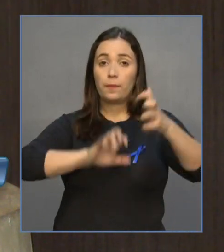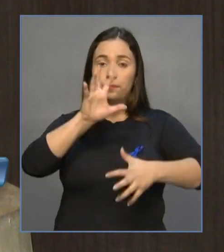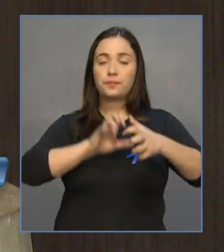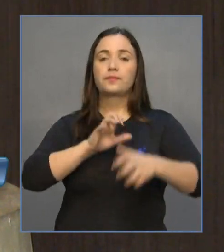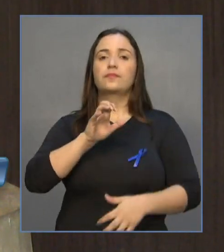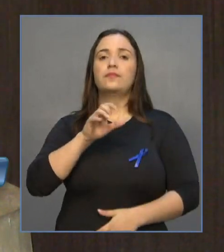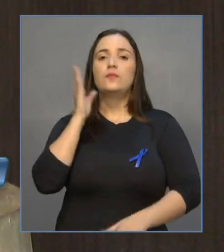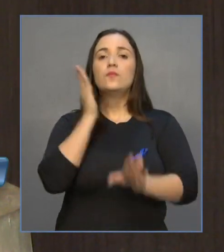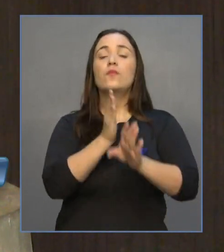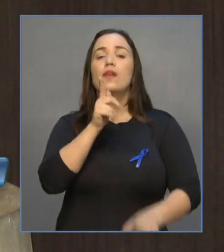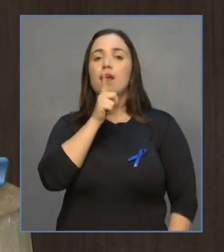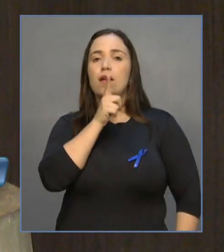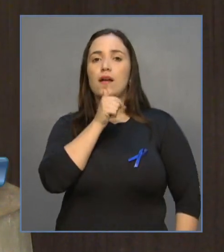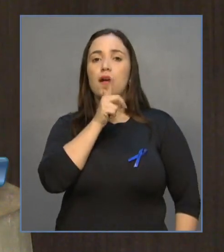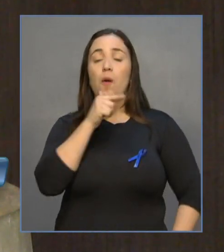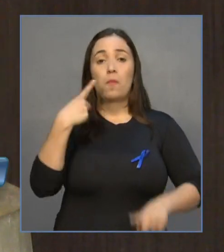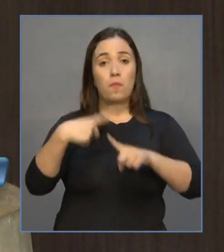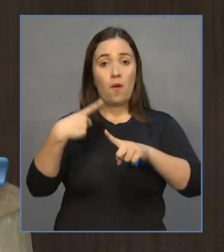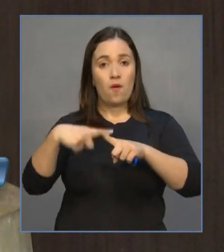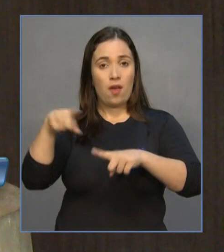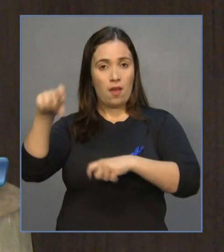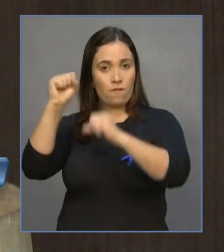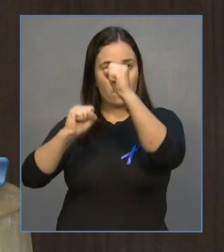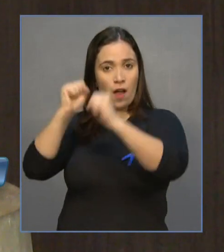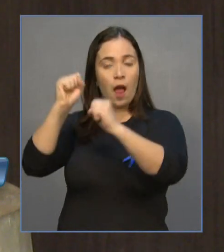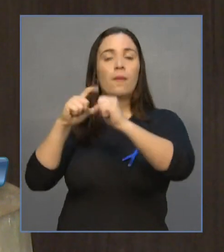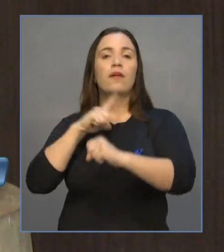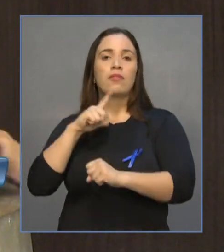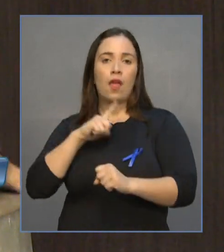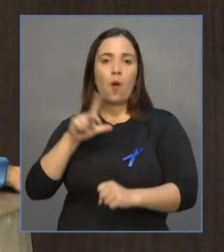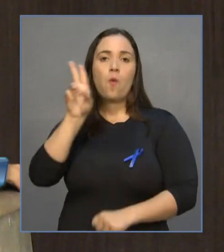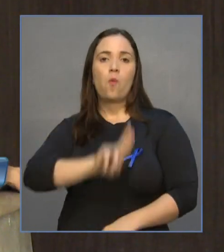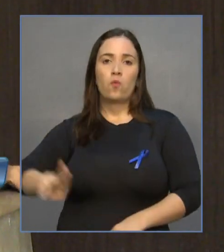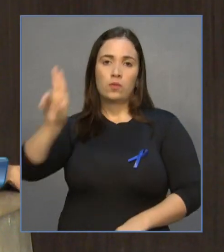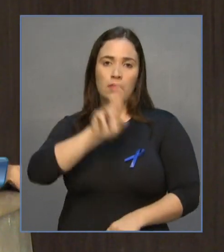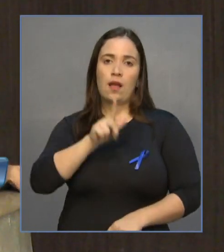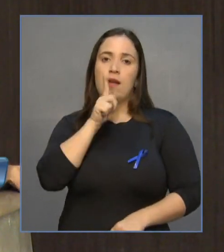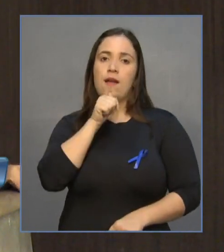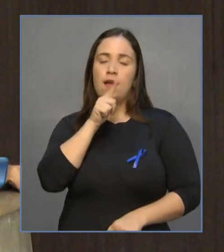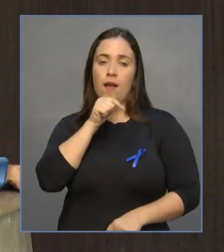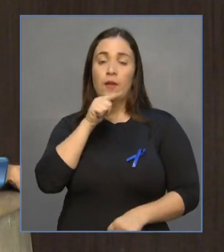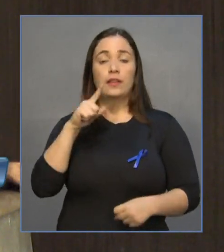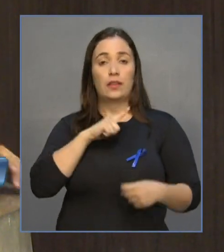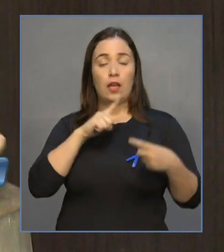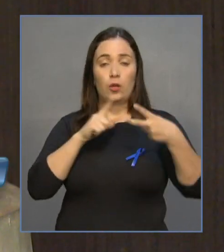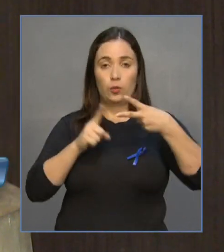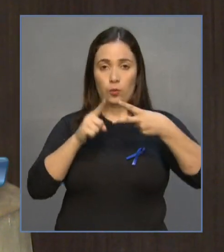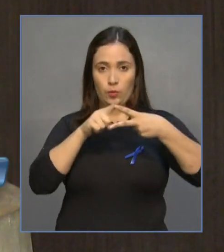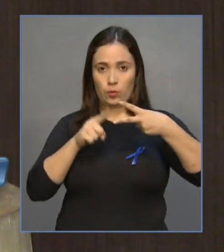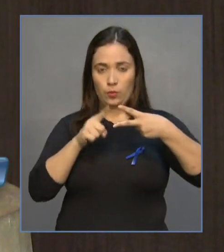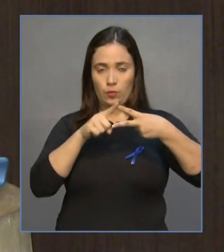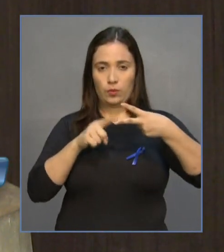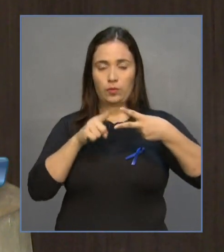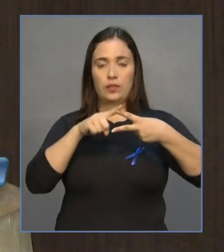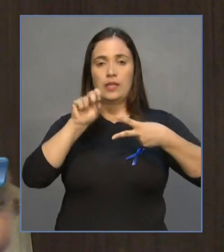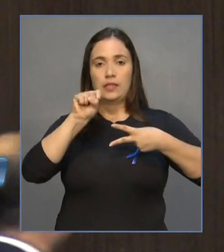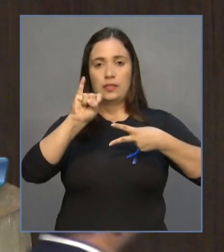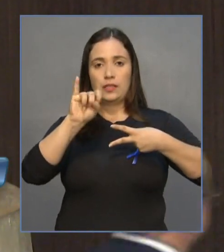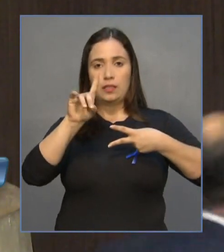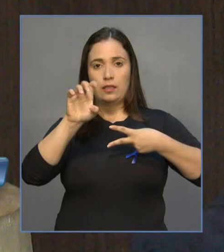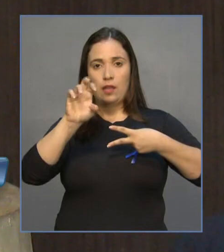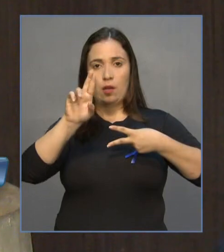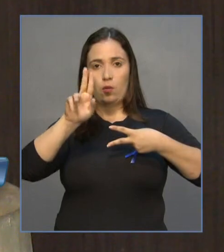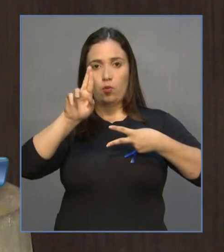empreendimentos são hidrointensivos, eles gastam muita água. As duas termoelétricas, a siderúrgica e possivelmente